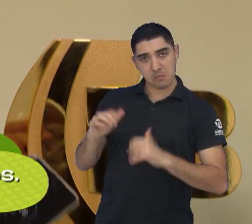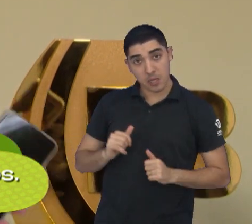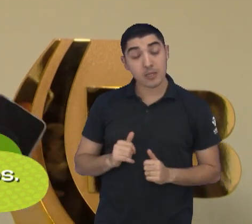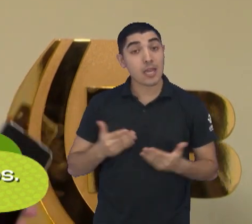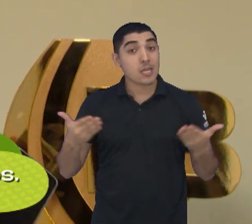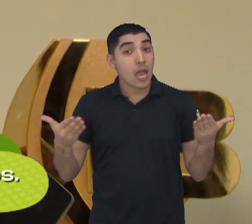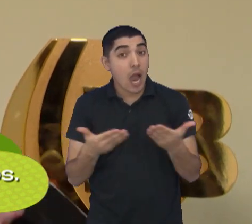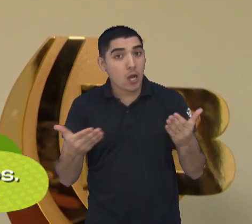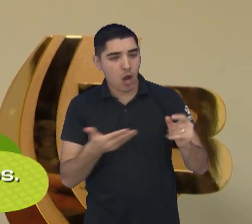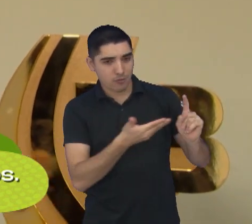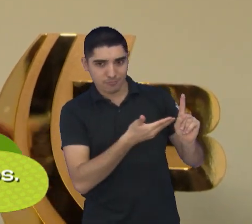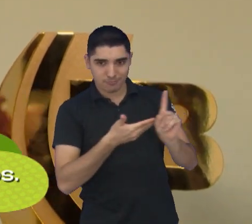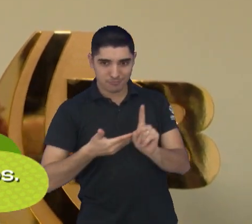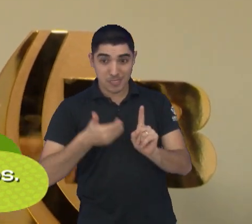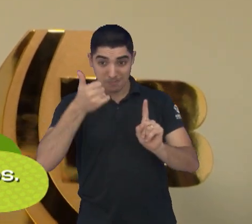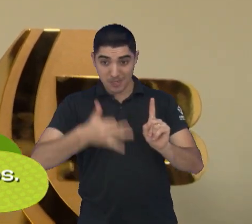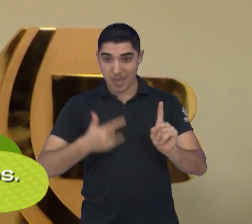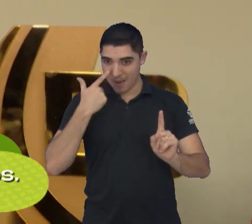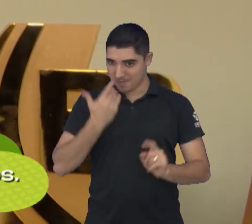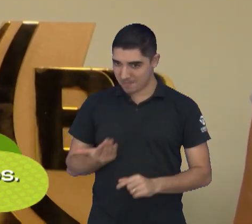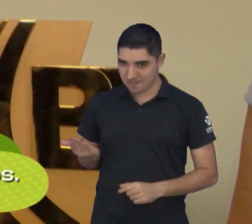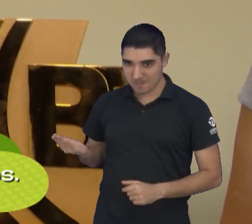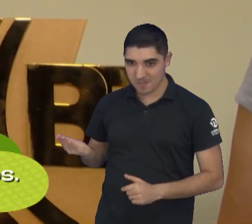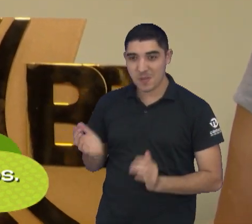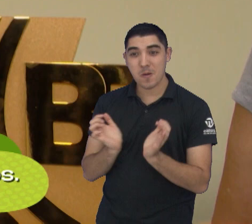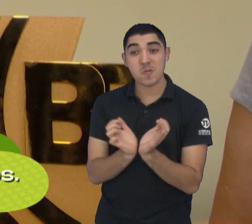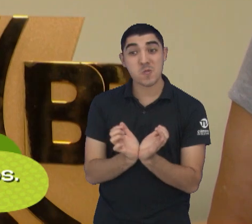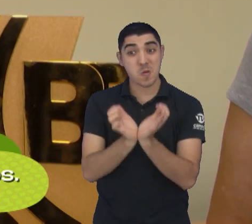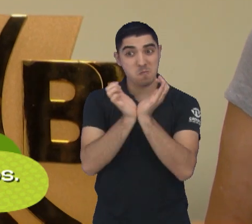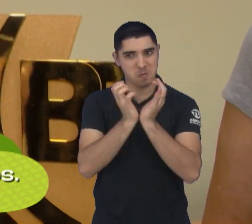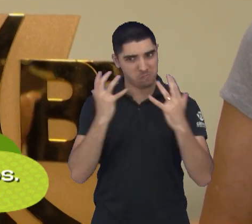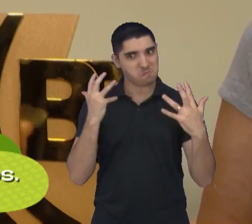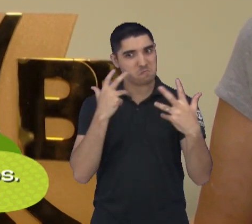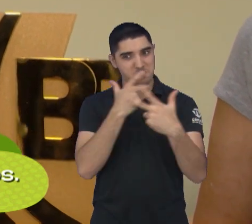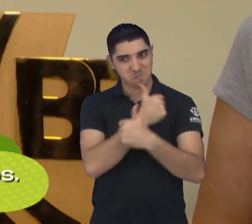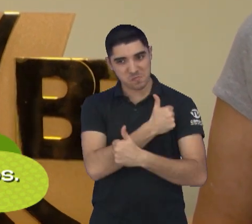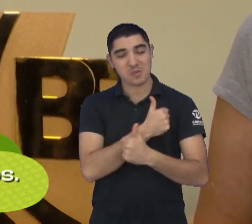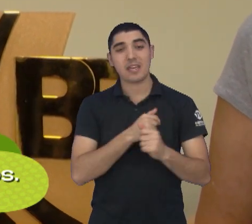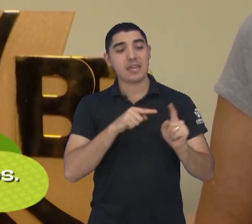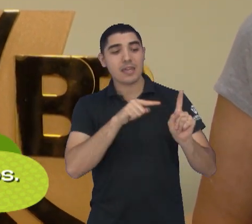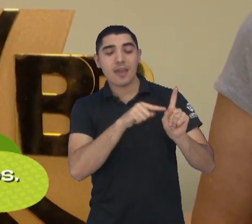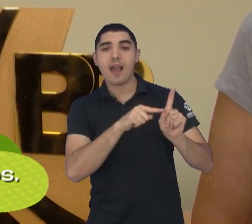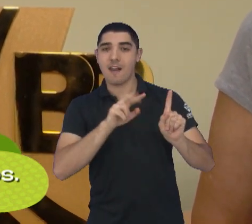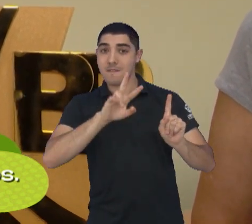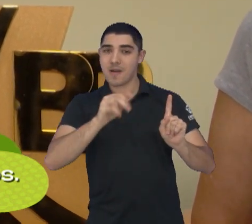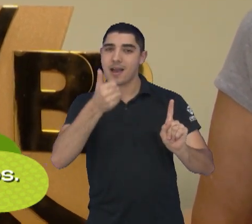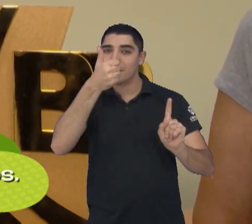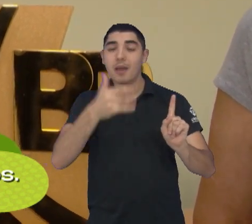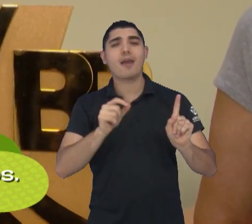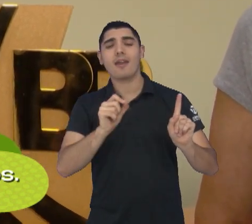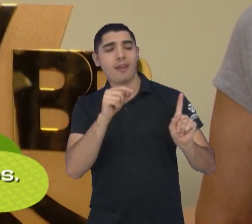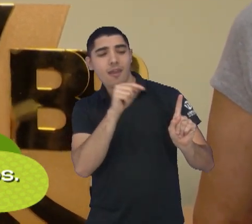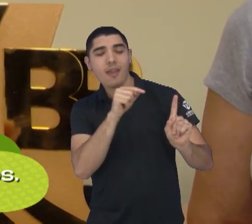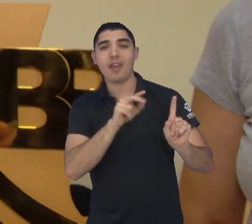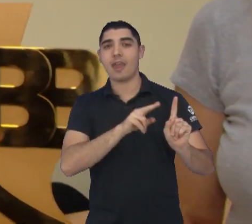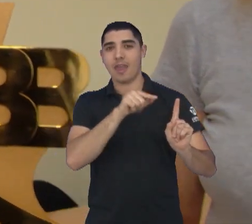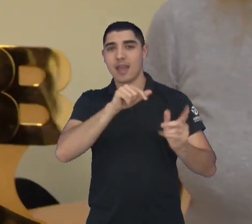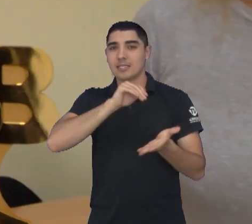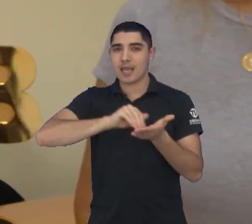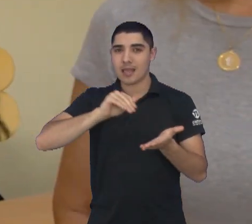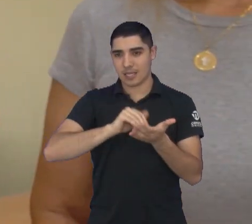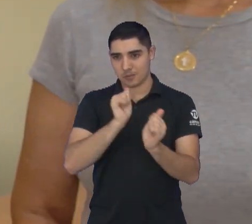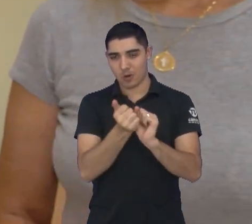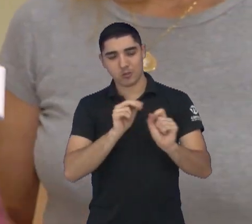falar sobre este troféu bonito aqui que a cidade conquistou e também sobre como que foi a participação da equipe é a secretária de Esportes, a